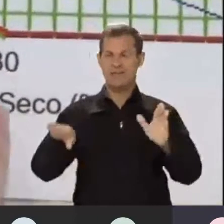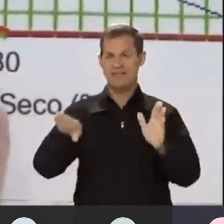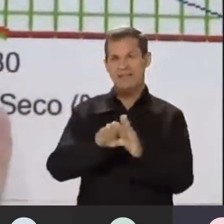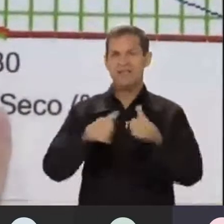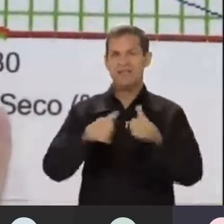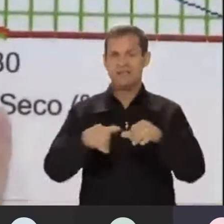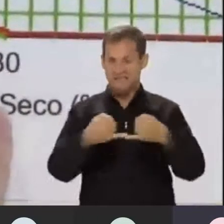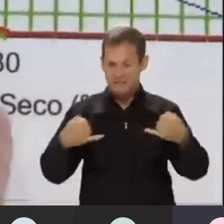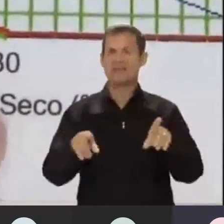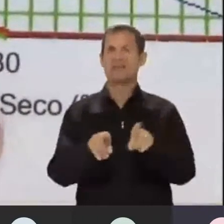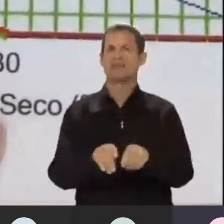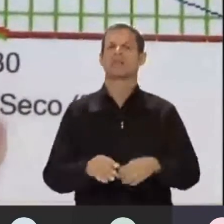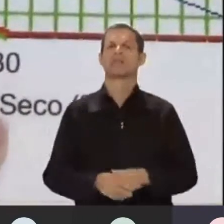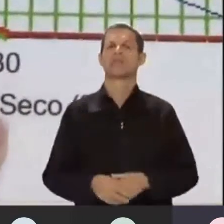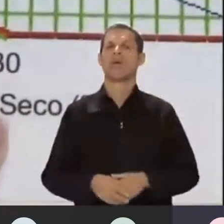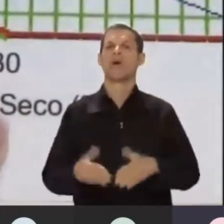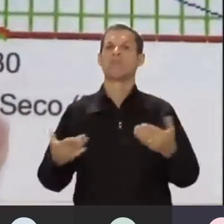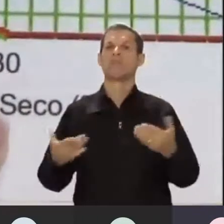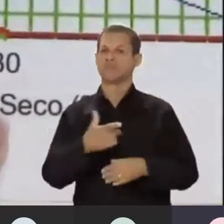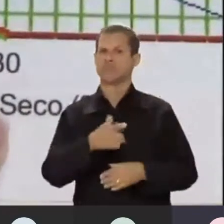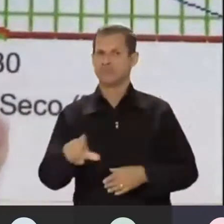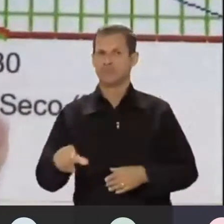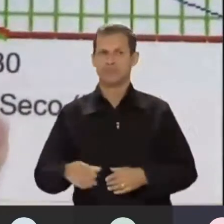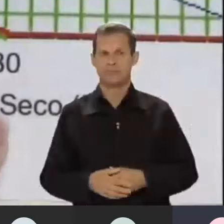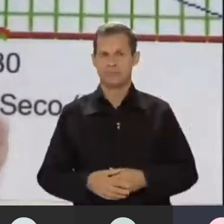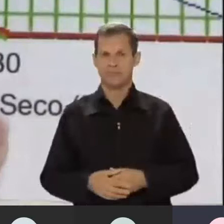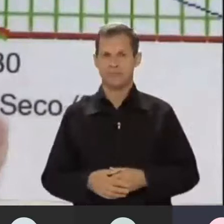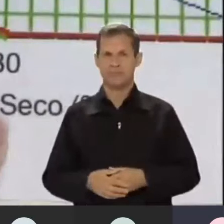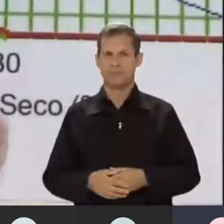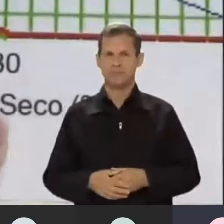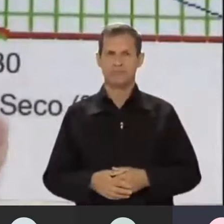27 até chegar nessa linha. Então, venho aqui.